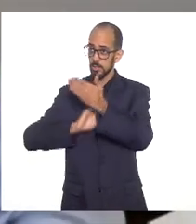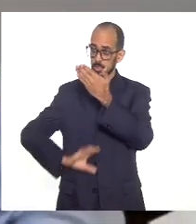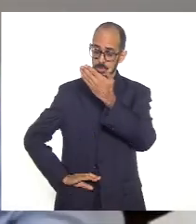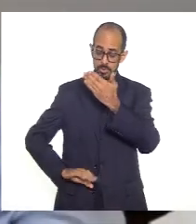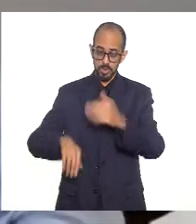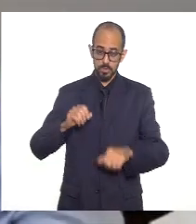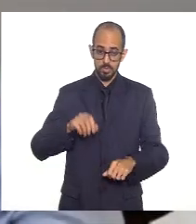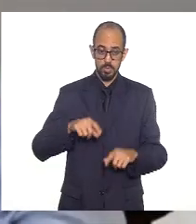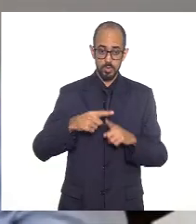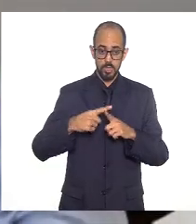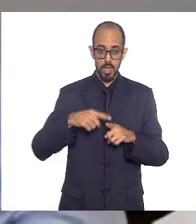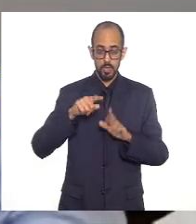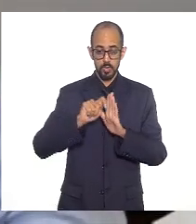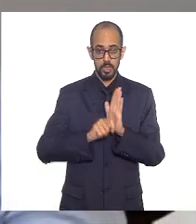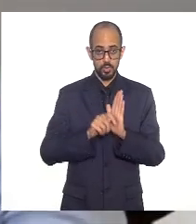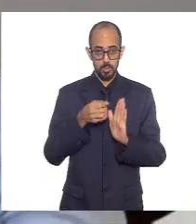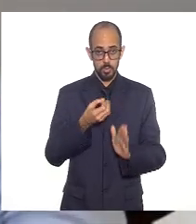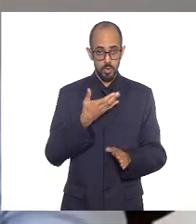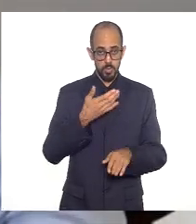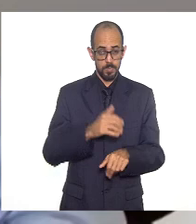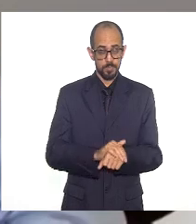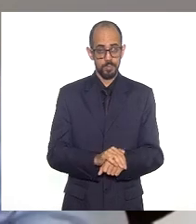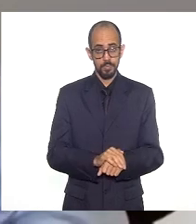o enfrentamento à violência,